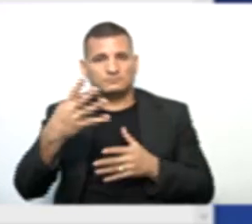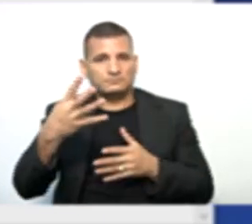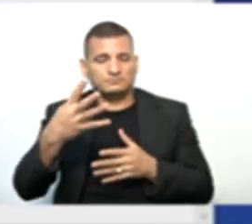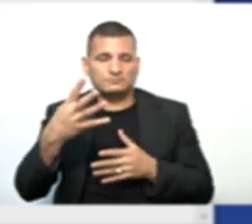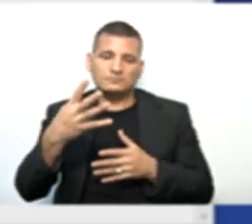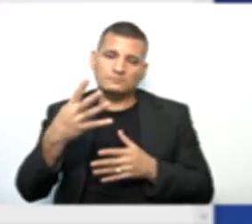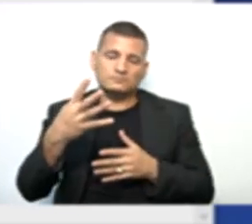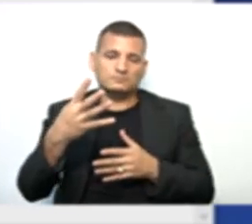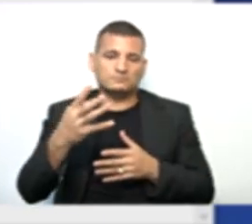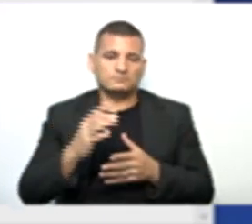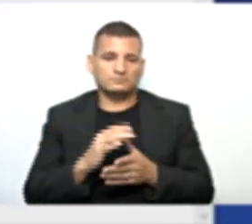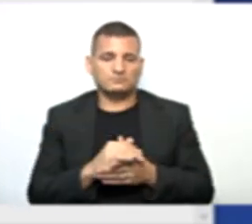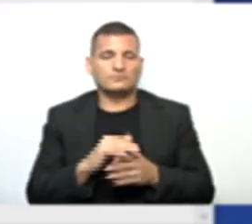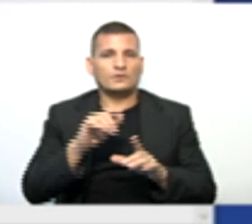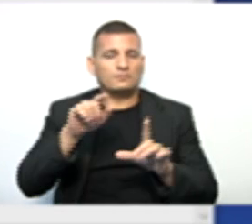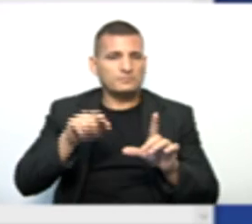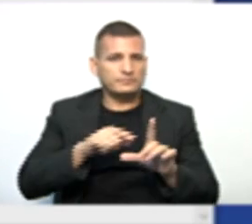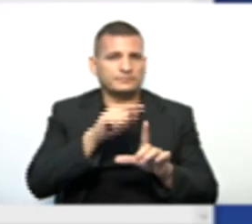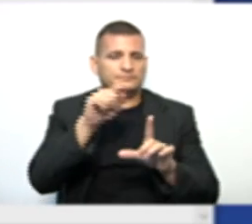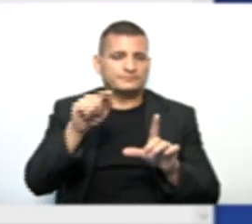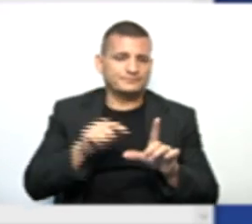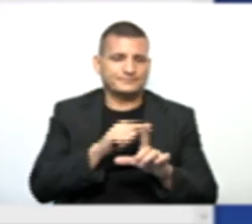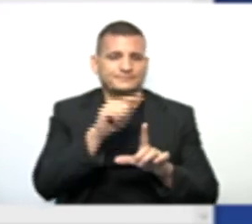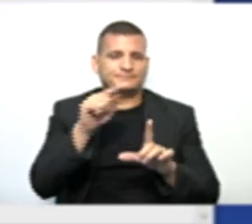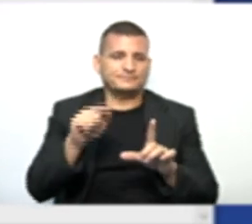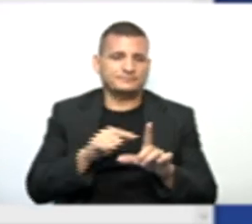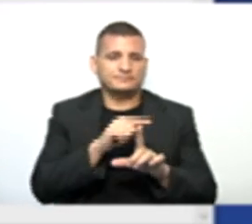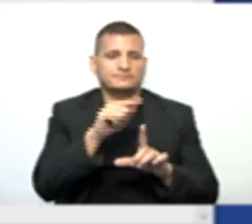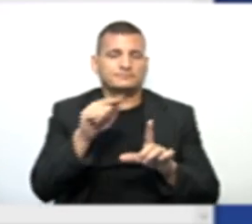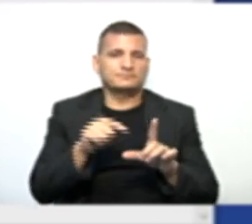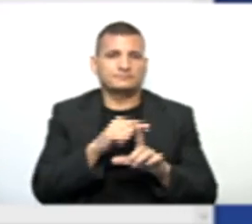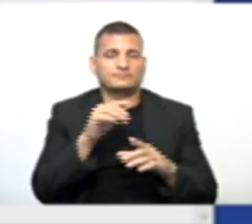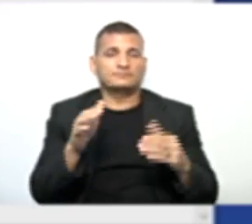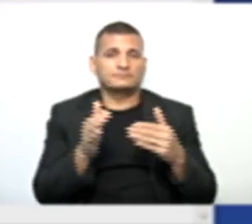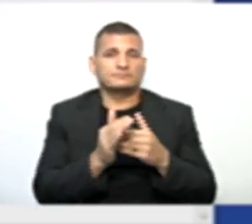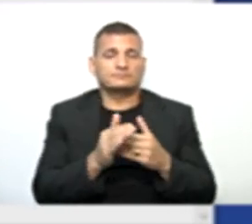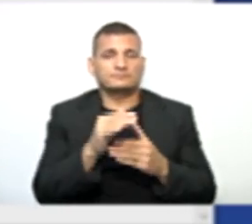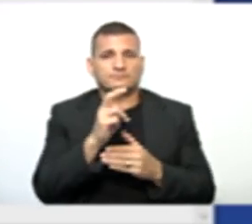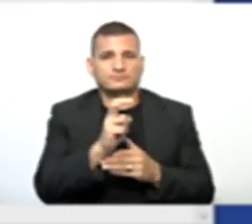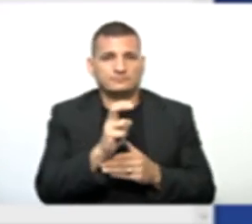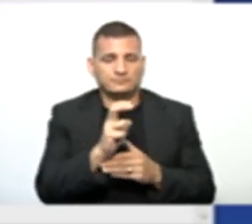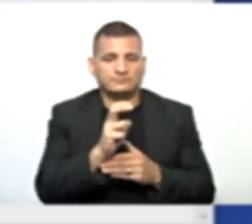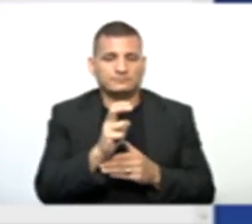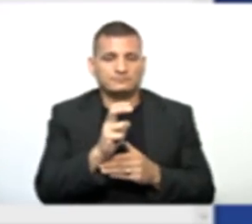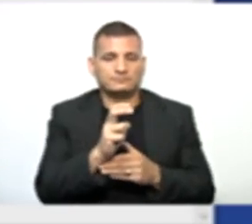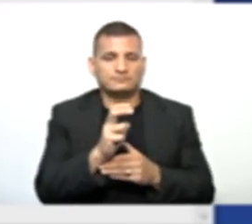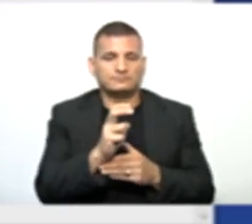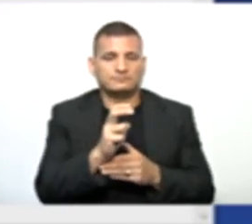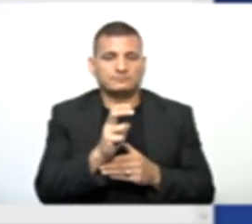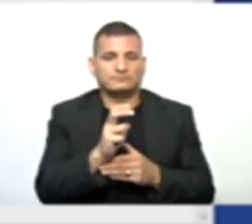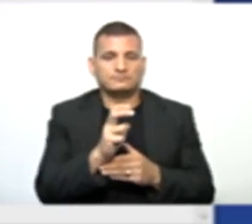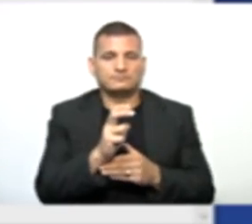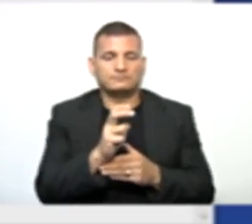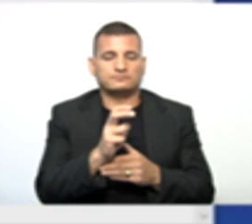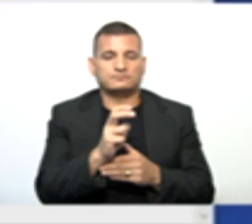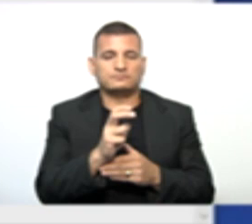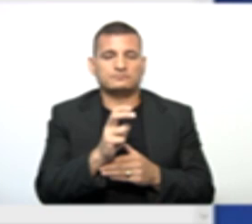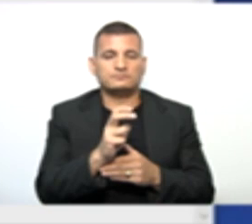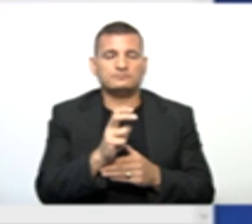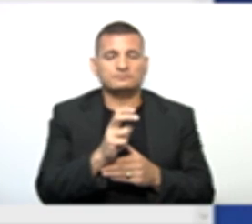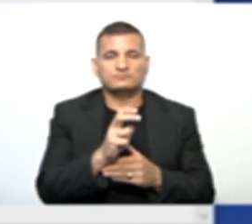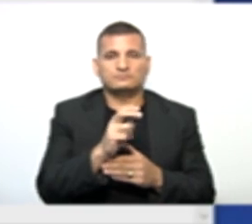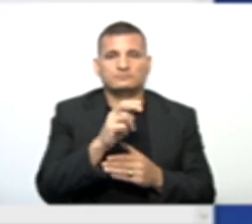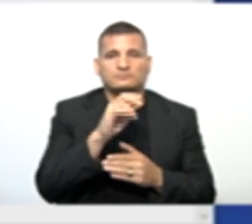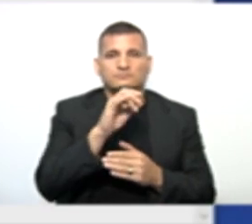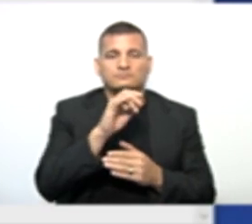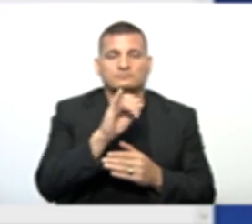ele vai fazendo isso aqui até chegar no i é igual a 5. Aí, ele vem aqui. 5... Quando i é igual